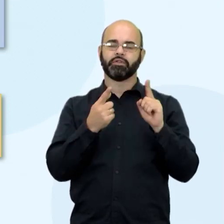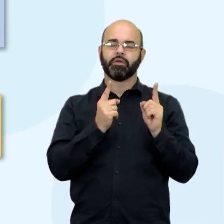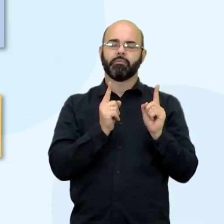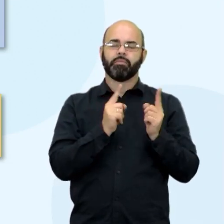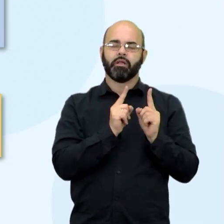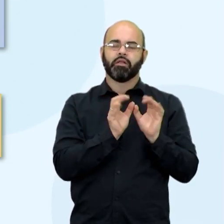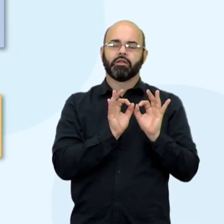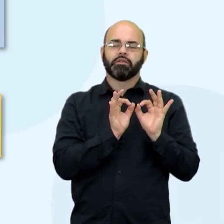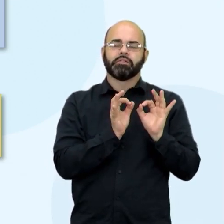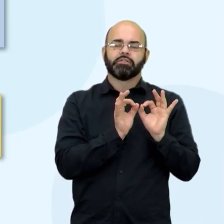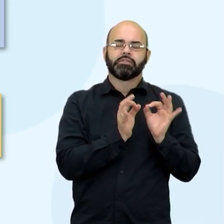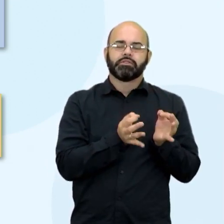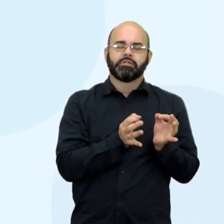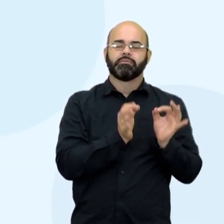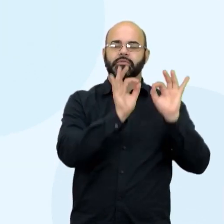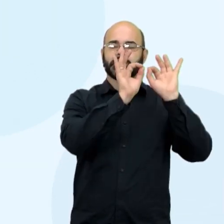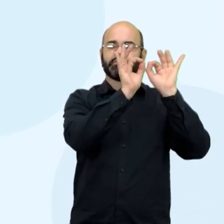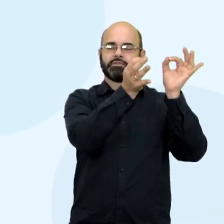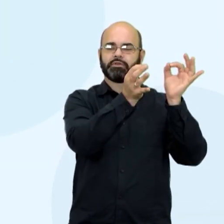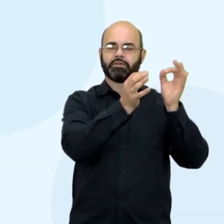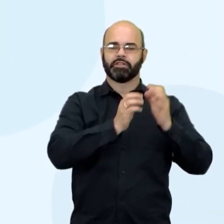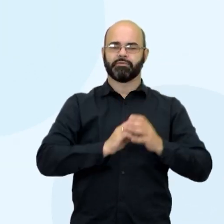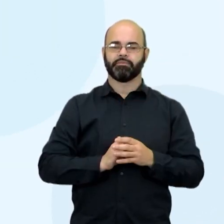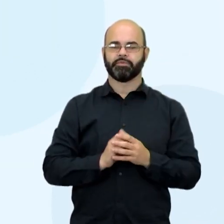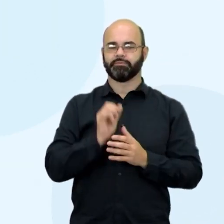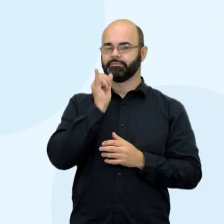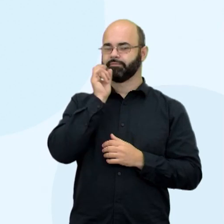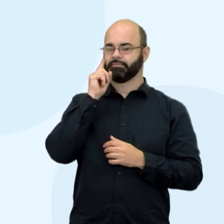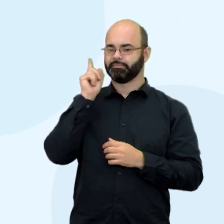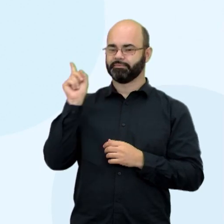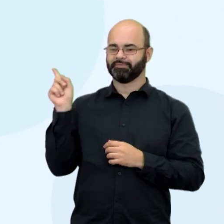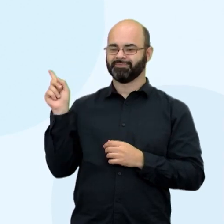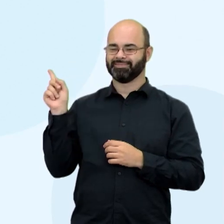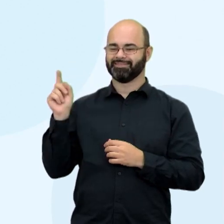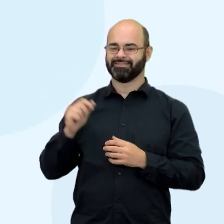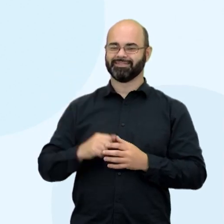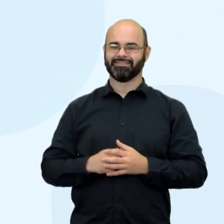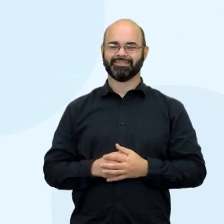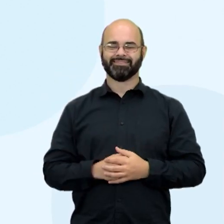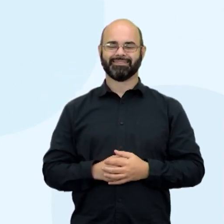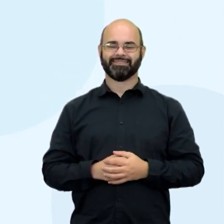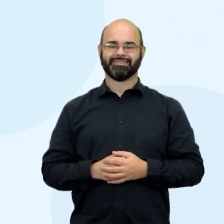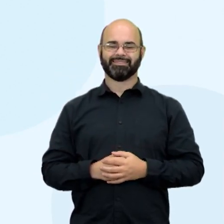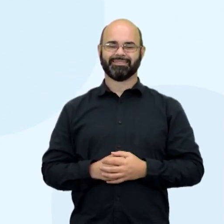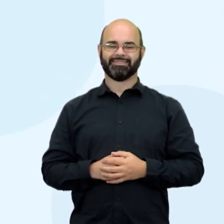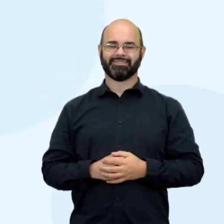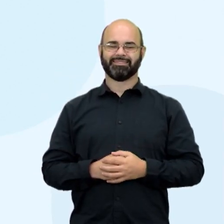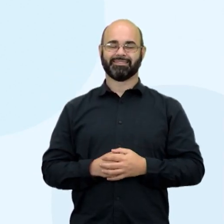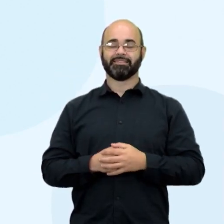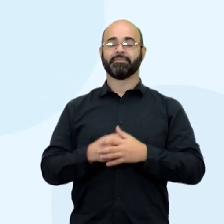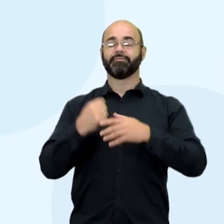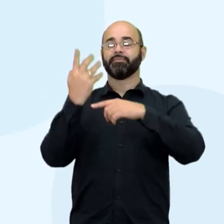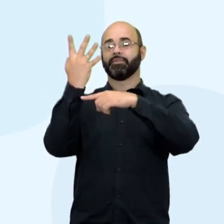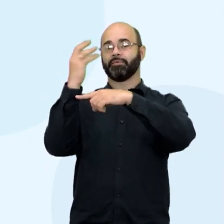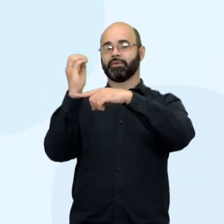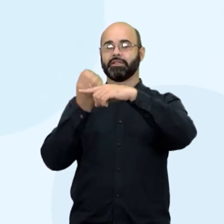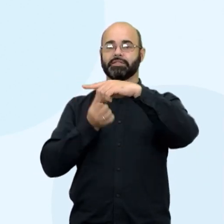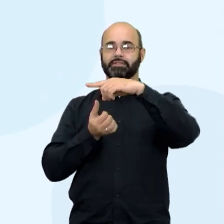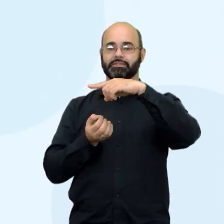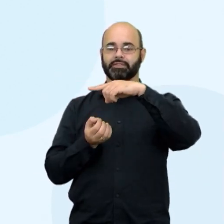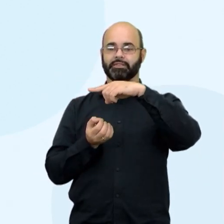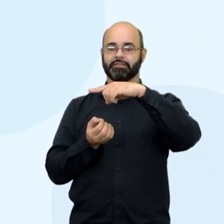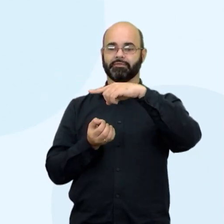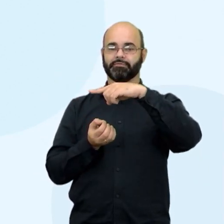em cima e embaixo. Pode passar mais uma. Olha lá, nós temos aí o 40, 60